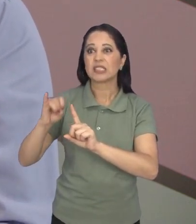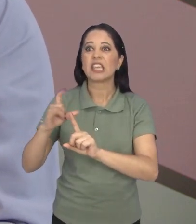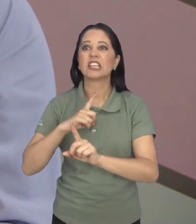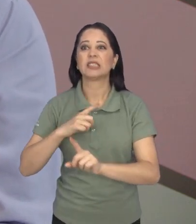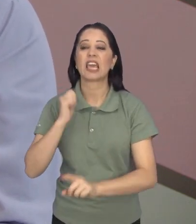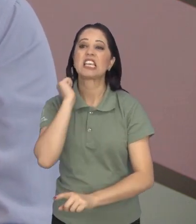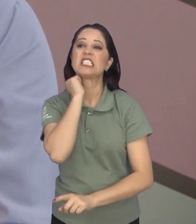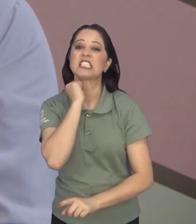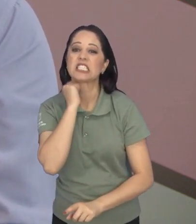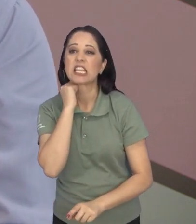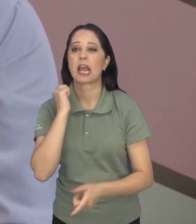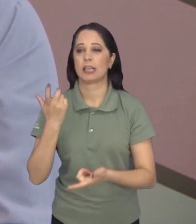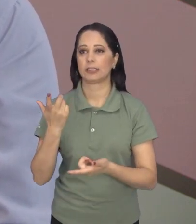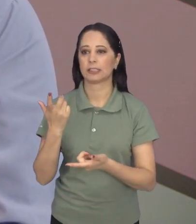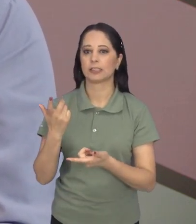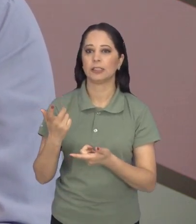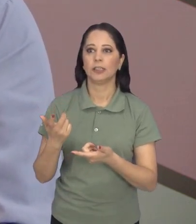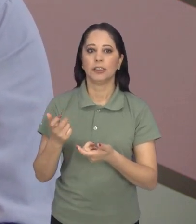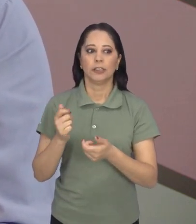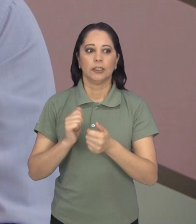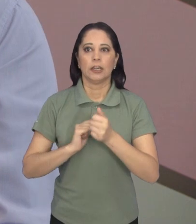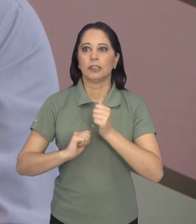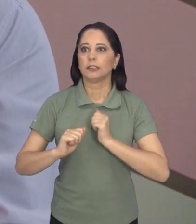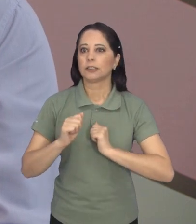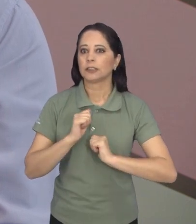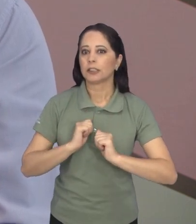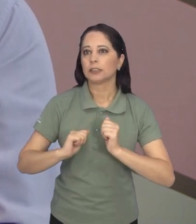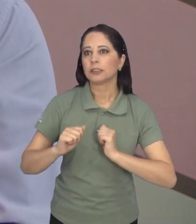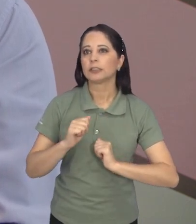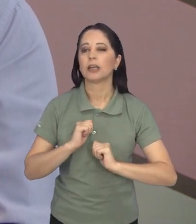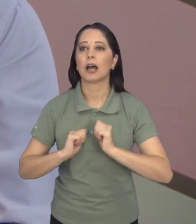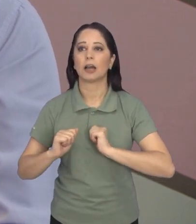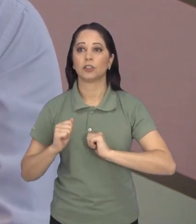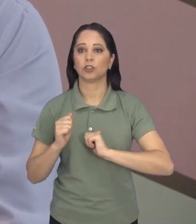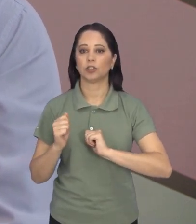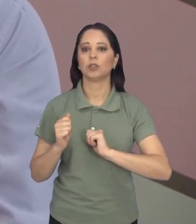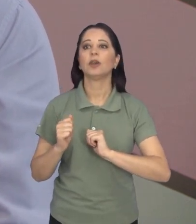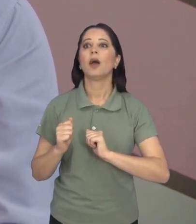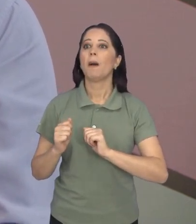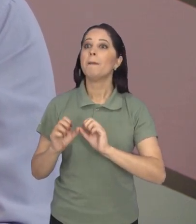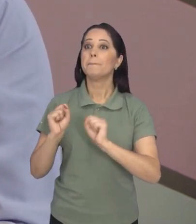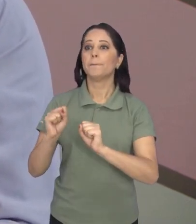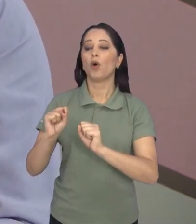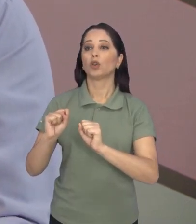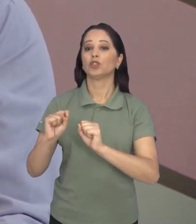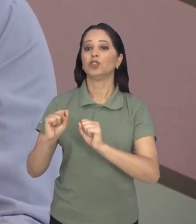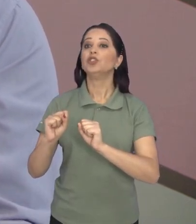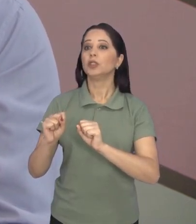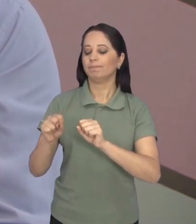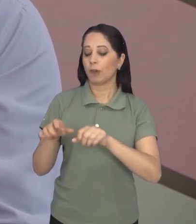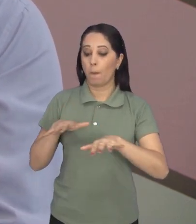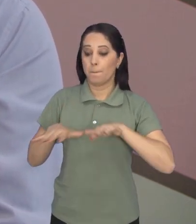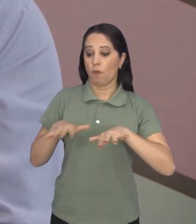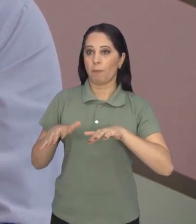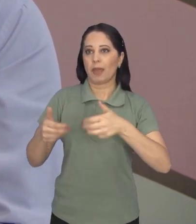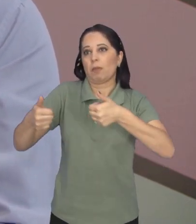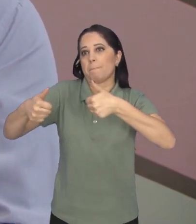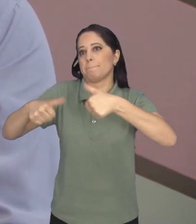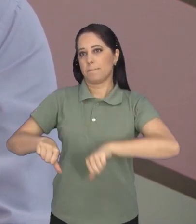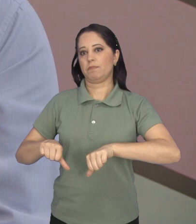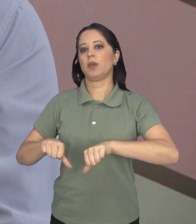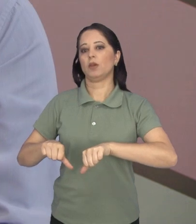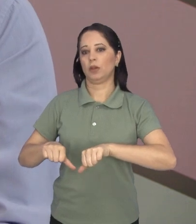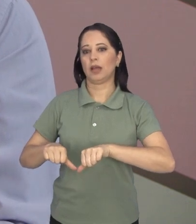síndrome, qualquer situação de estresse, qualquer situação de demanda em desconforto emocional